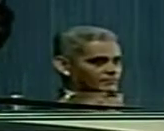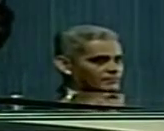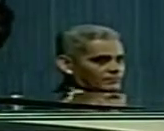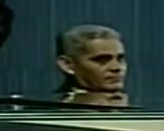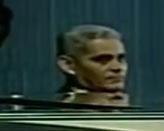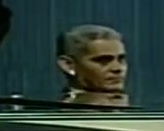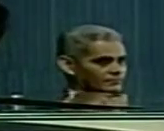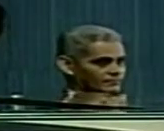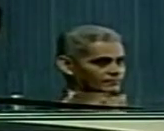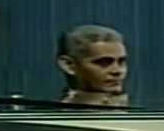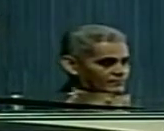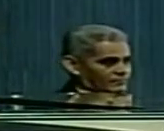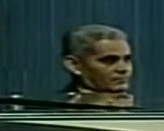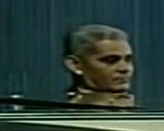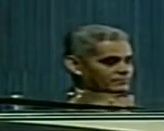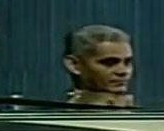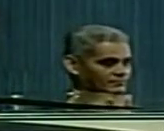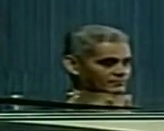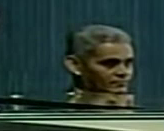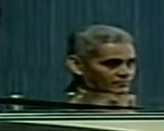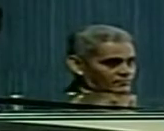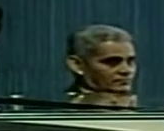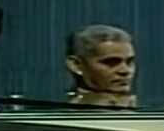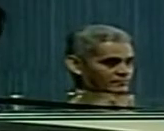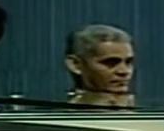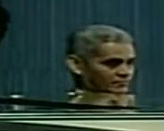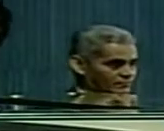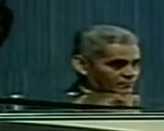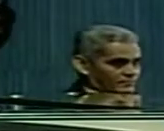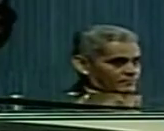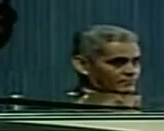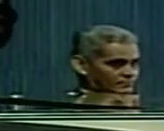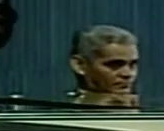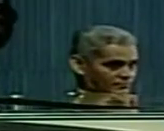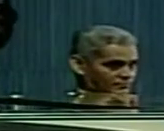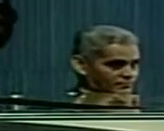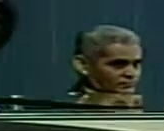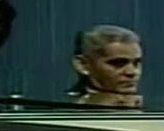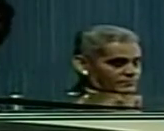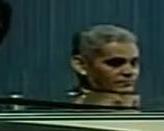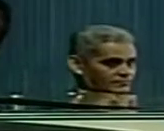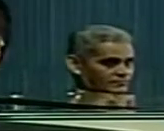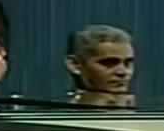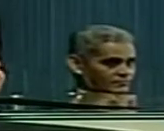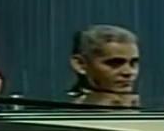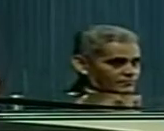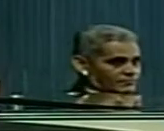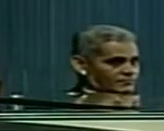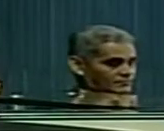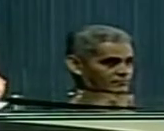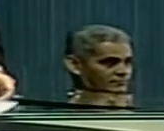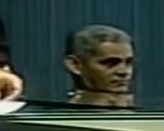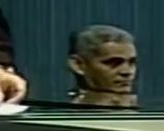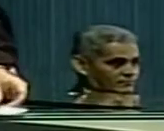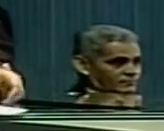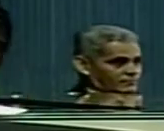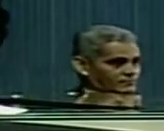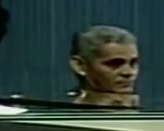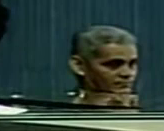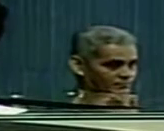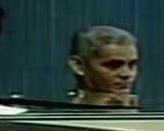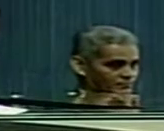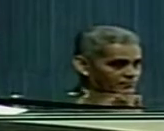Assembleia, que daqui a pouco assistirão esta sessão na